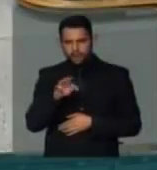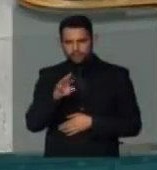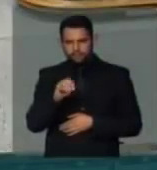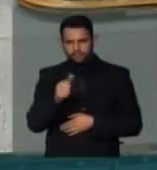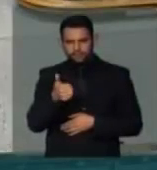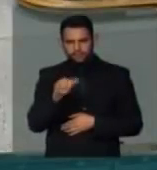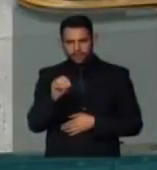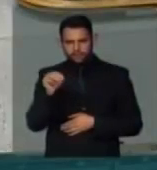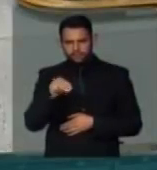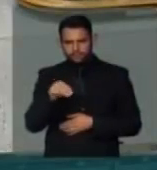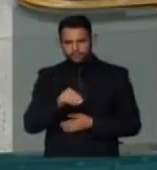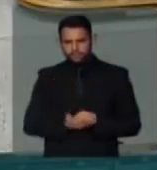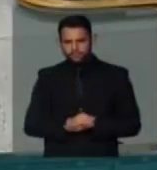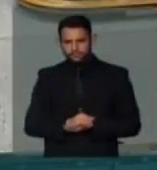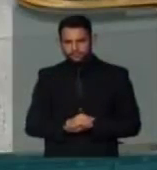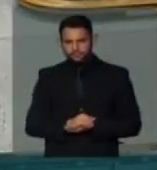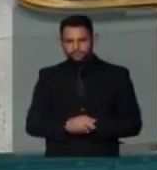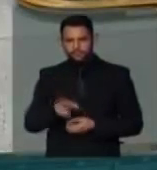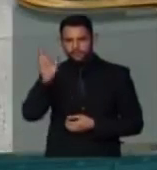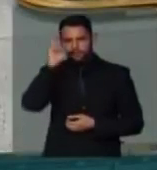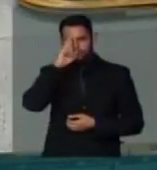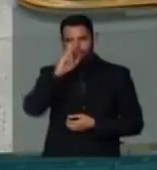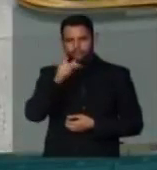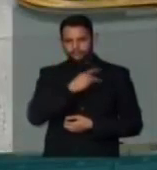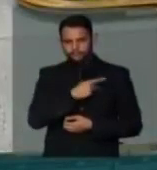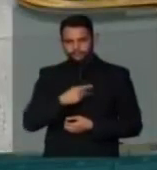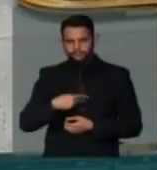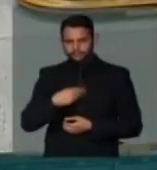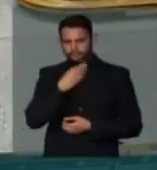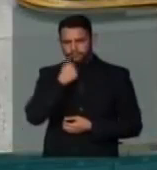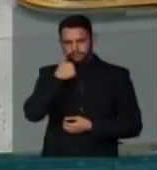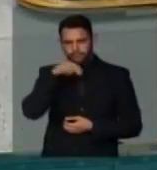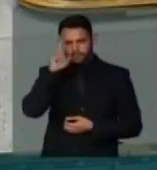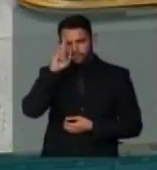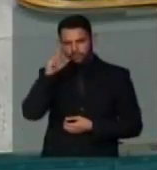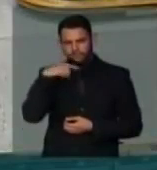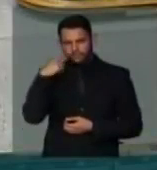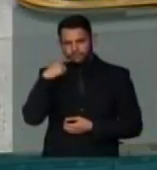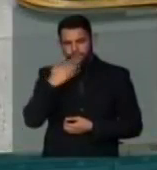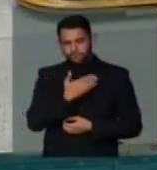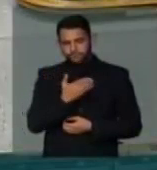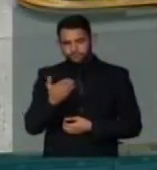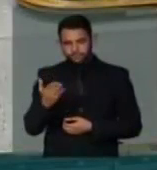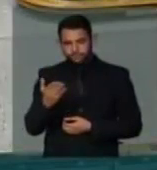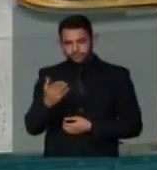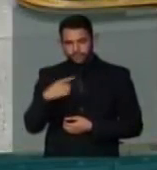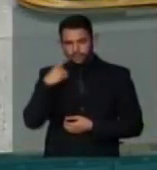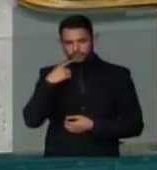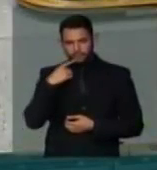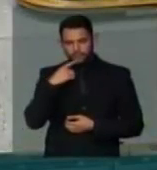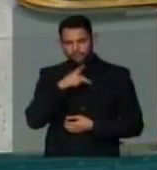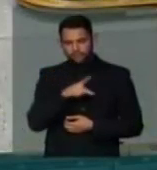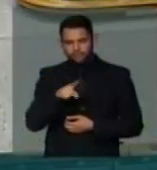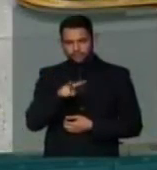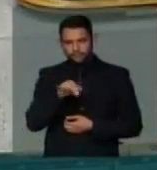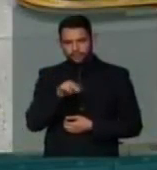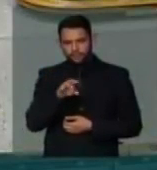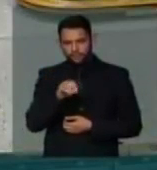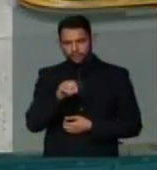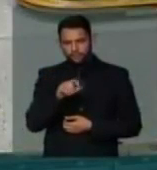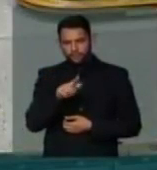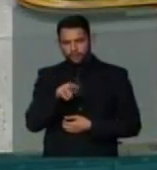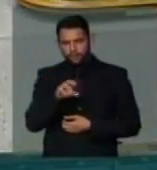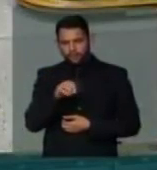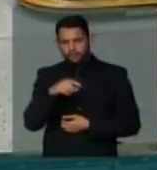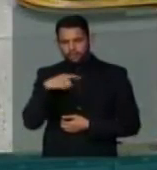por 10 minutos. Senhor presidente, senhoras e senhores parlamentares, deputado professor Vitório Galli,